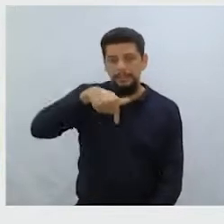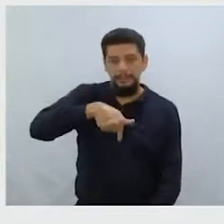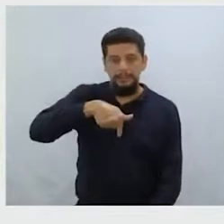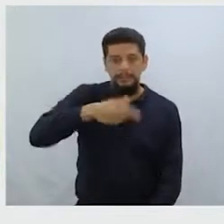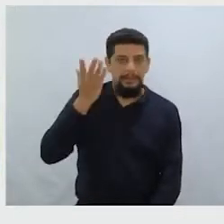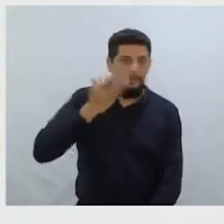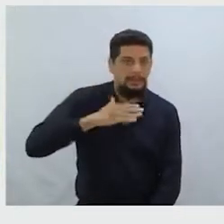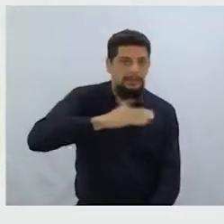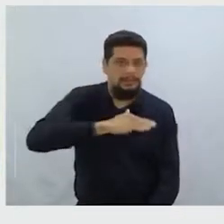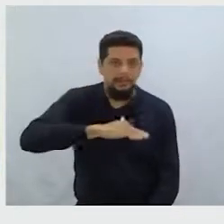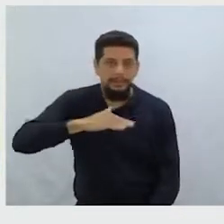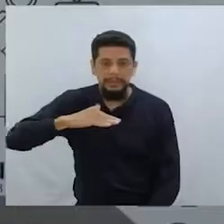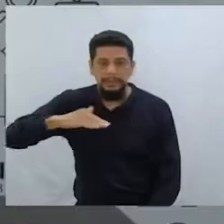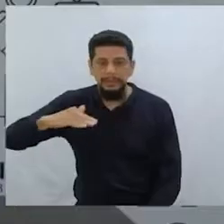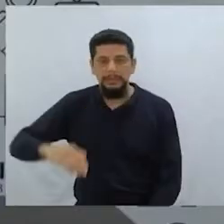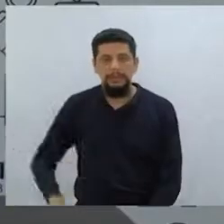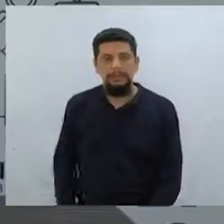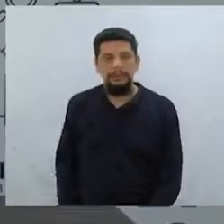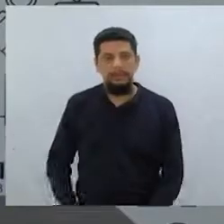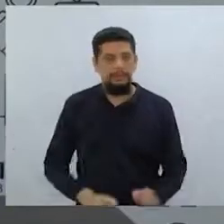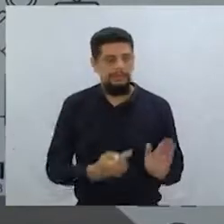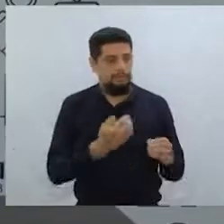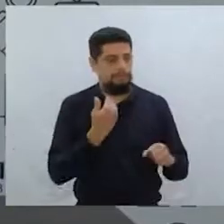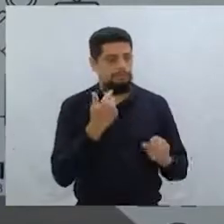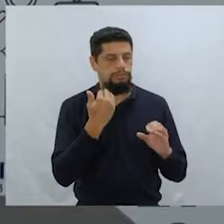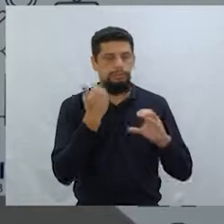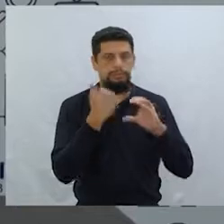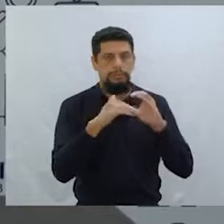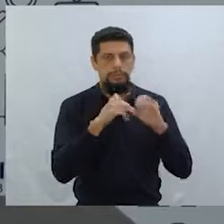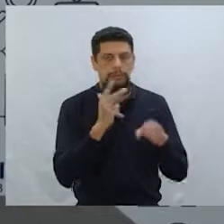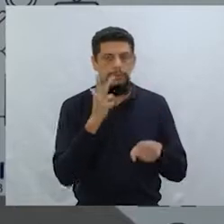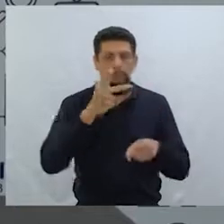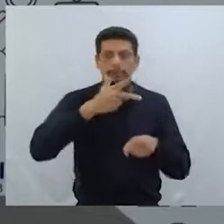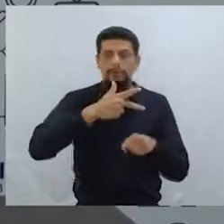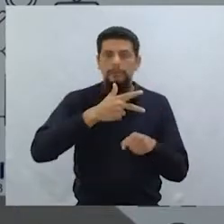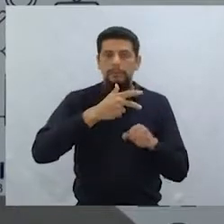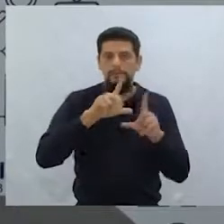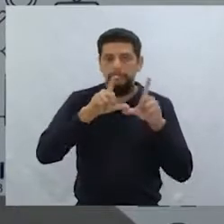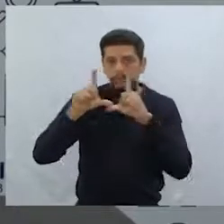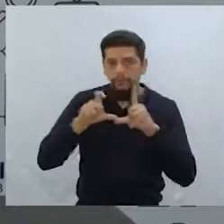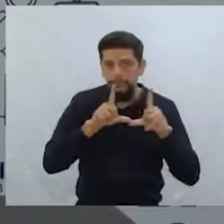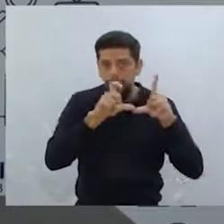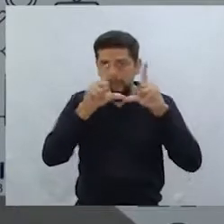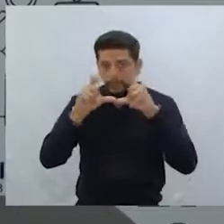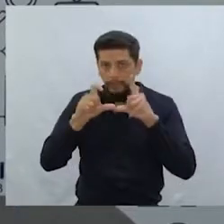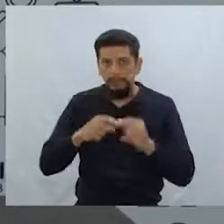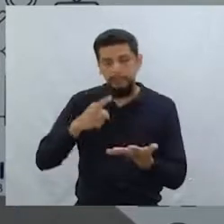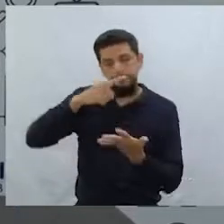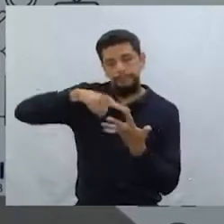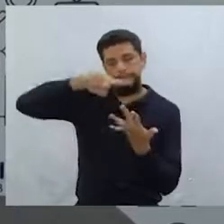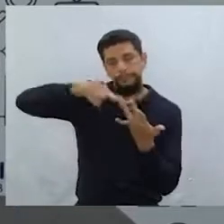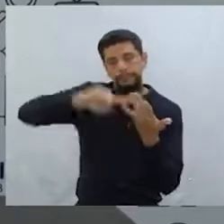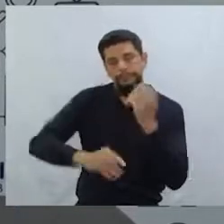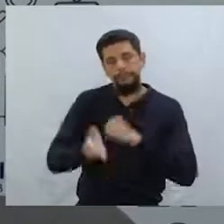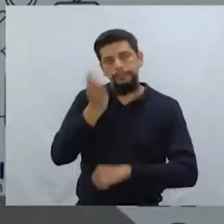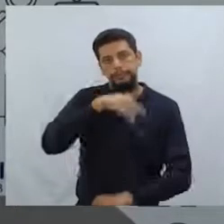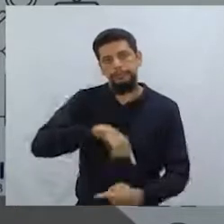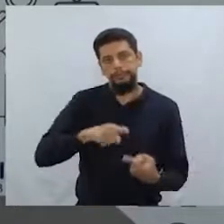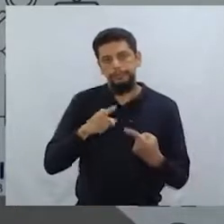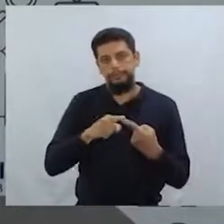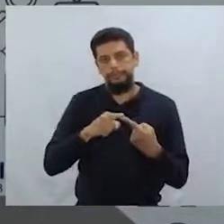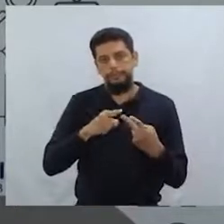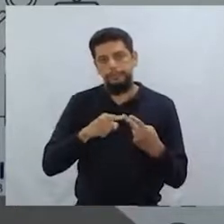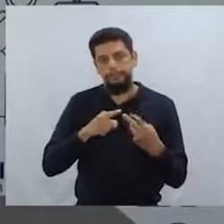Foram 7 crianças que enviaram lá a foto dizendo qual era o animal de estimação que tinha em casa. Vamos contar aqui?